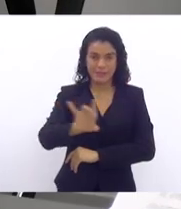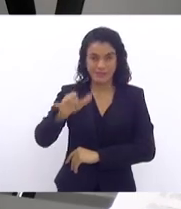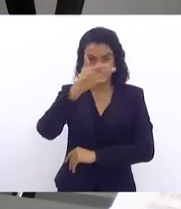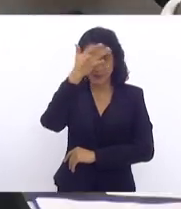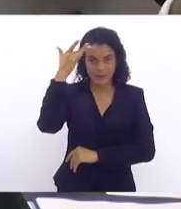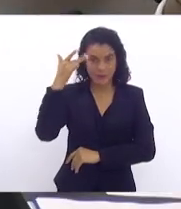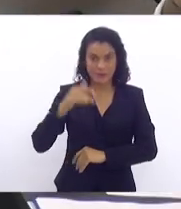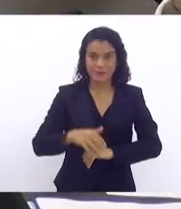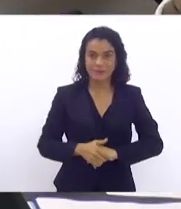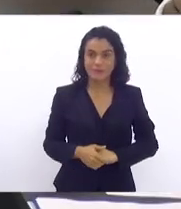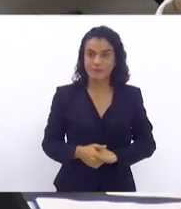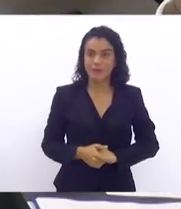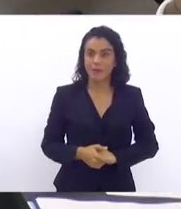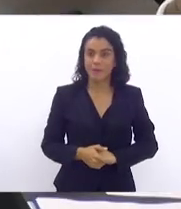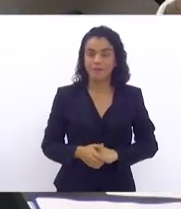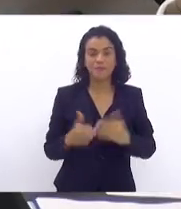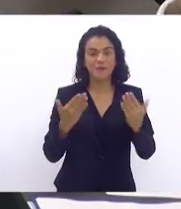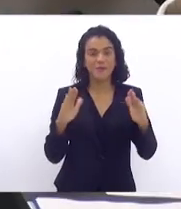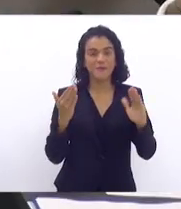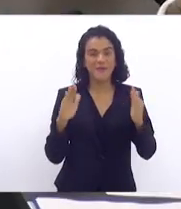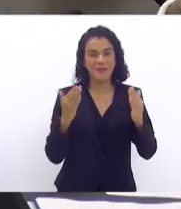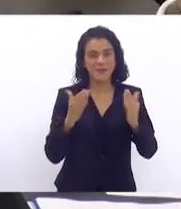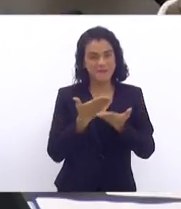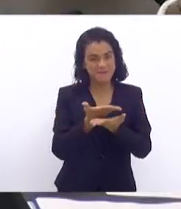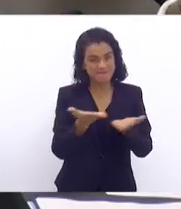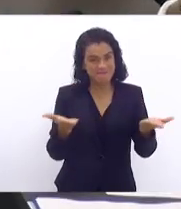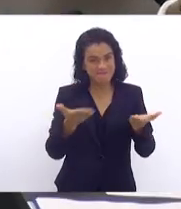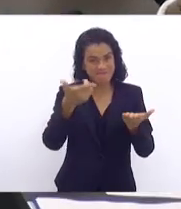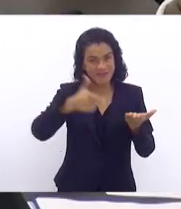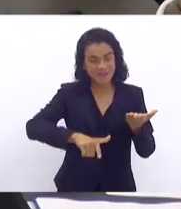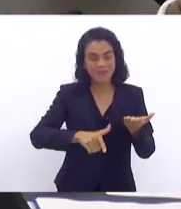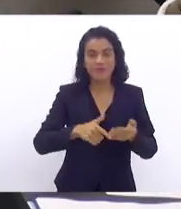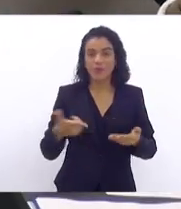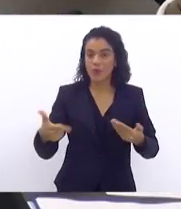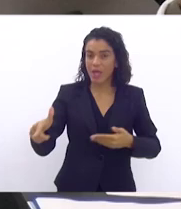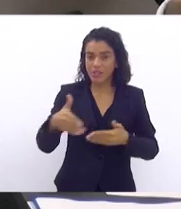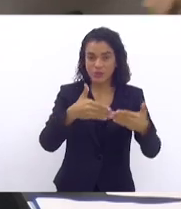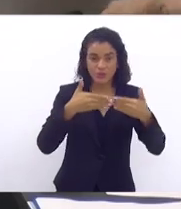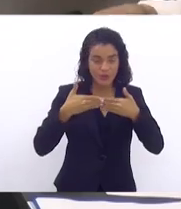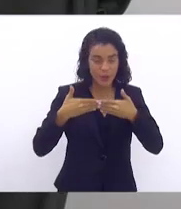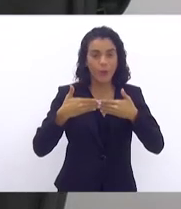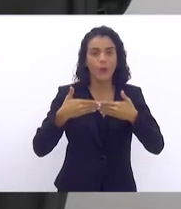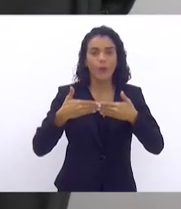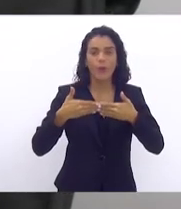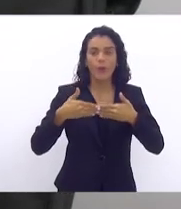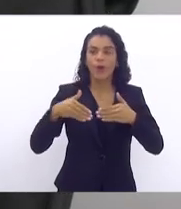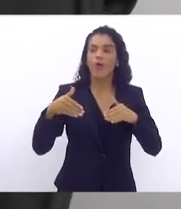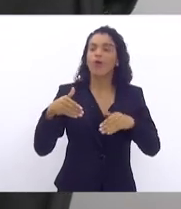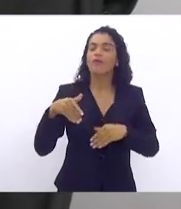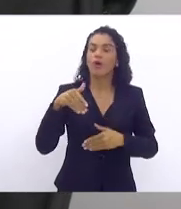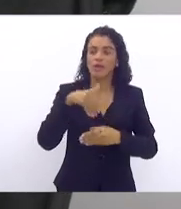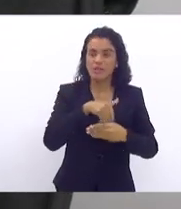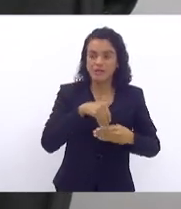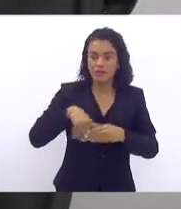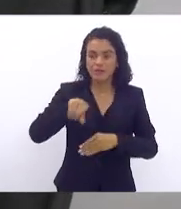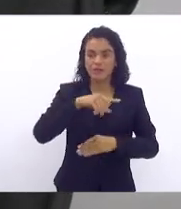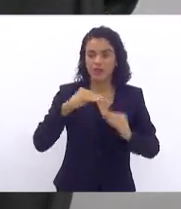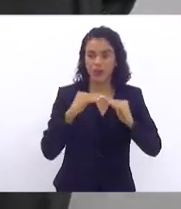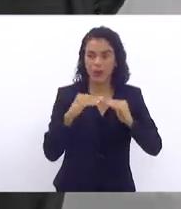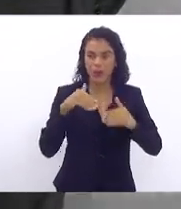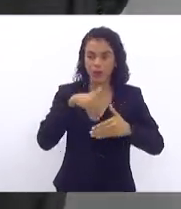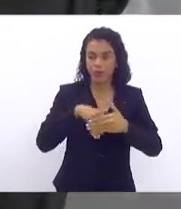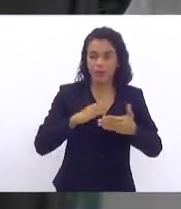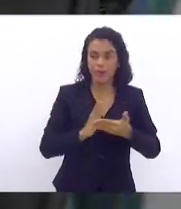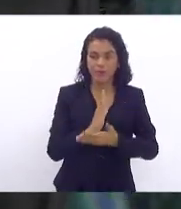obrigado. Parabenizar mais uma vez a Vossa Excelência. Não havendo quem queira discutir, encerrar a discussão. Em votação, os senhores que